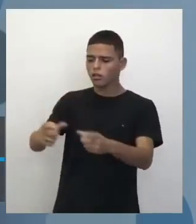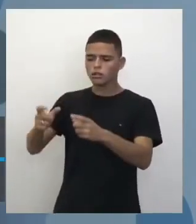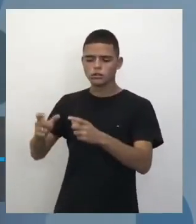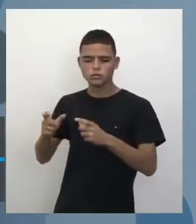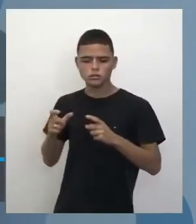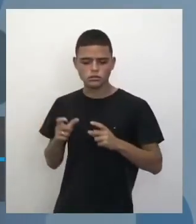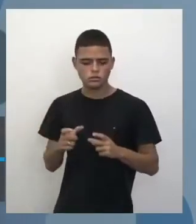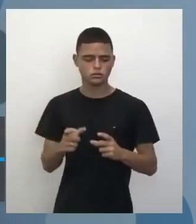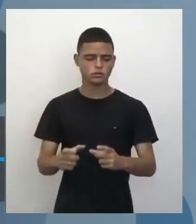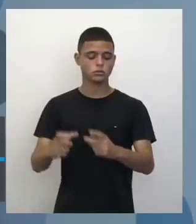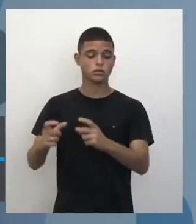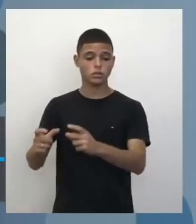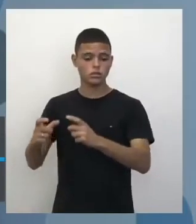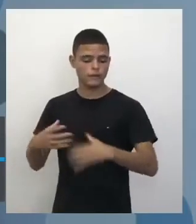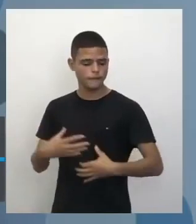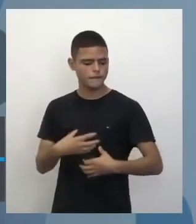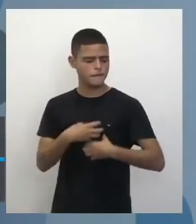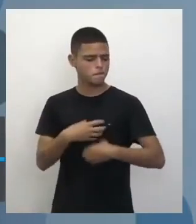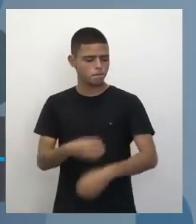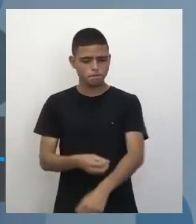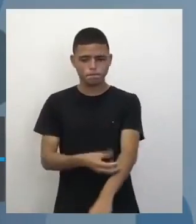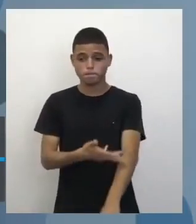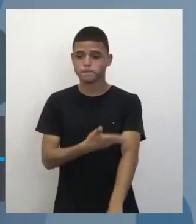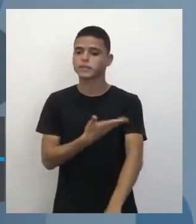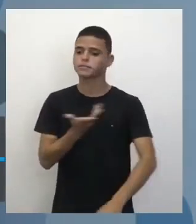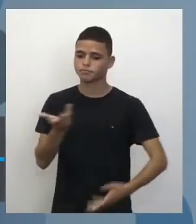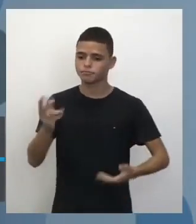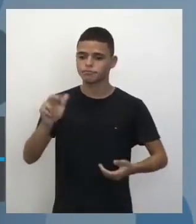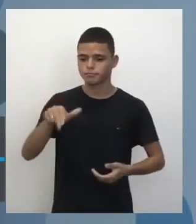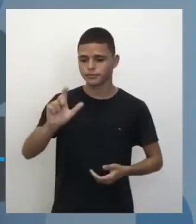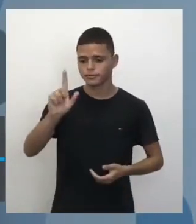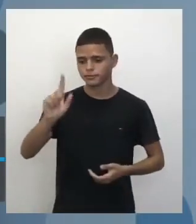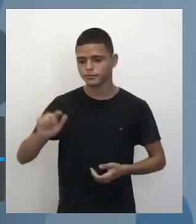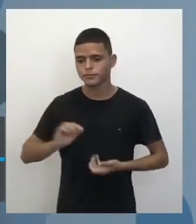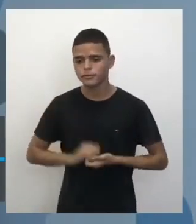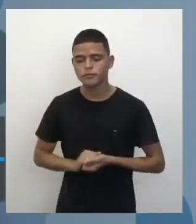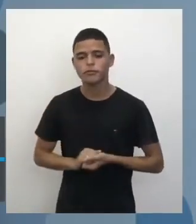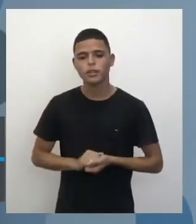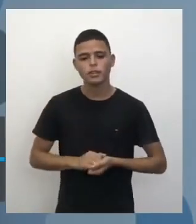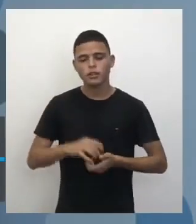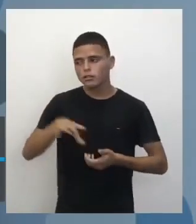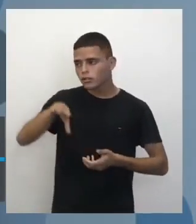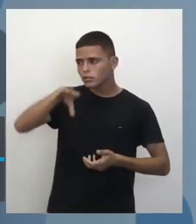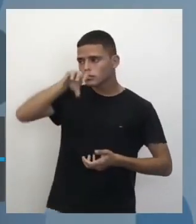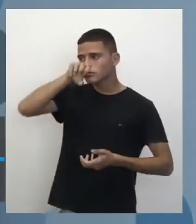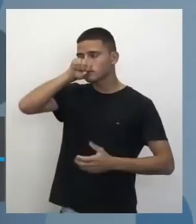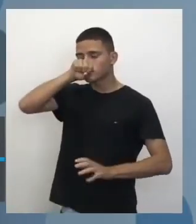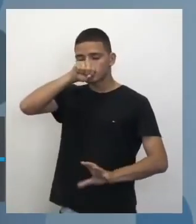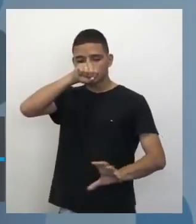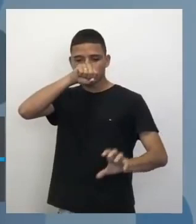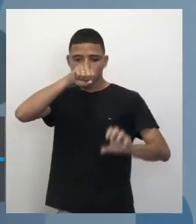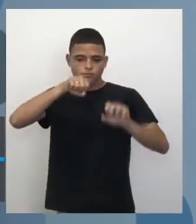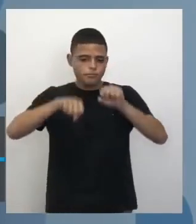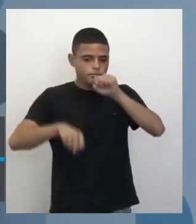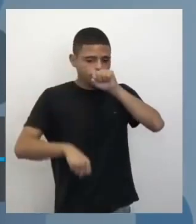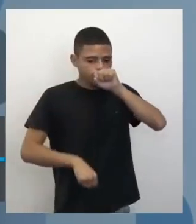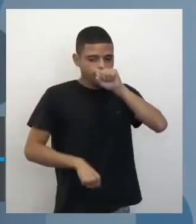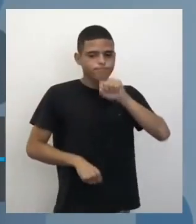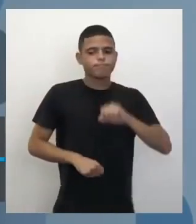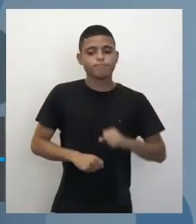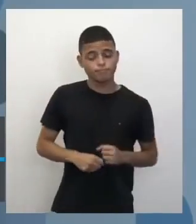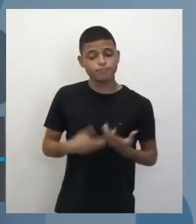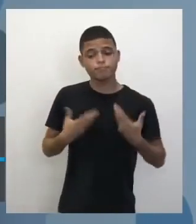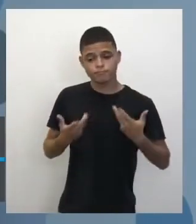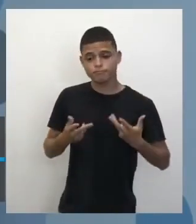Os espaços nos faz sentir várias emoções, né? Às vezes algum cheiro, alguma sensação. Então estamos falando sobre isso,